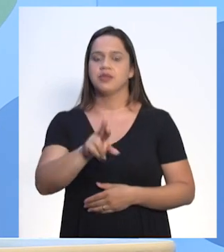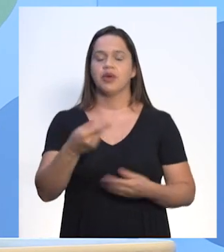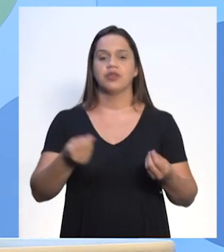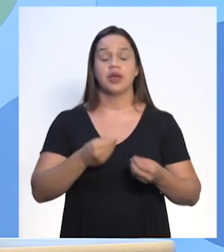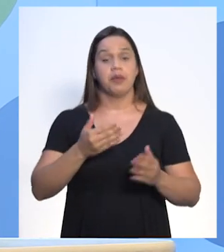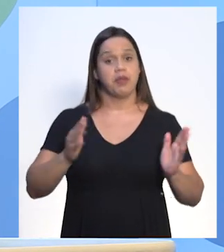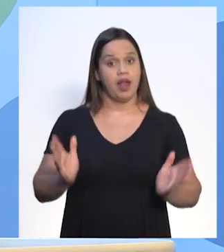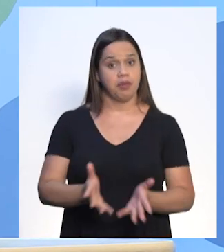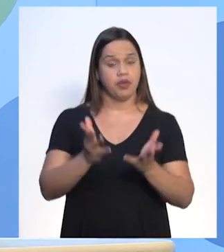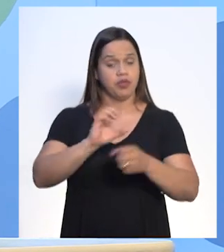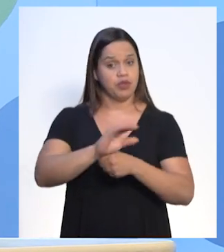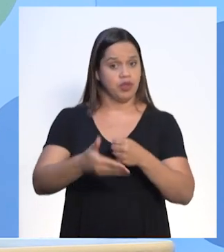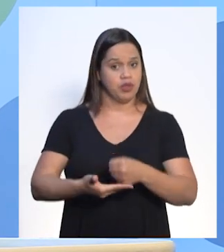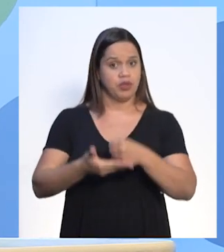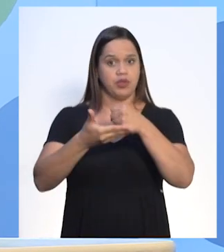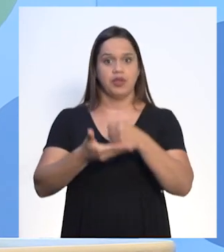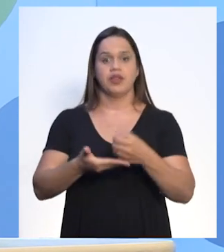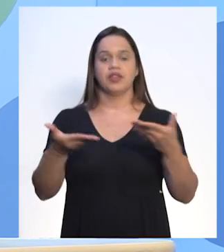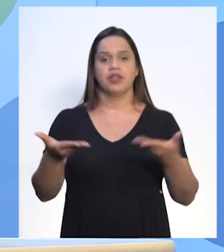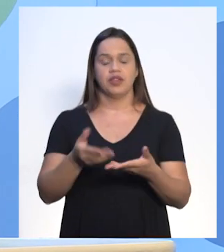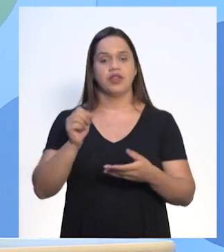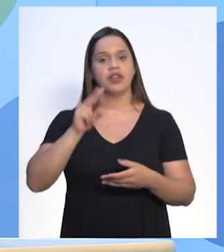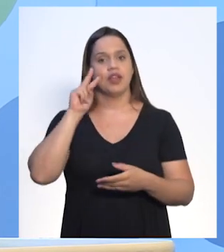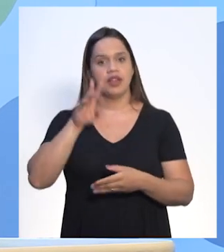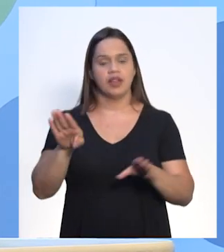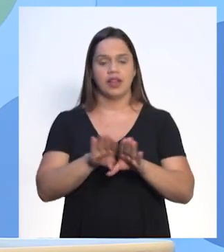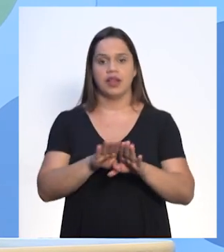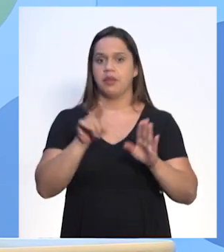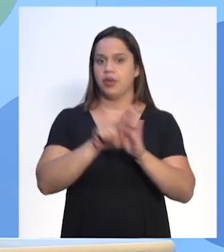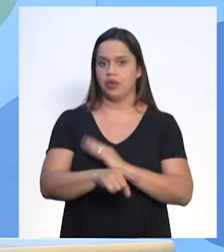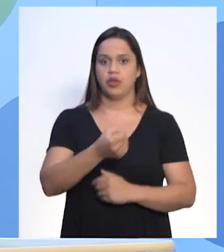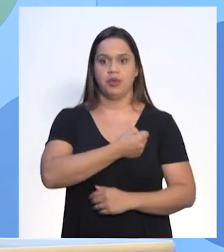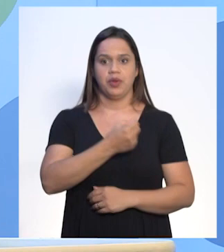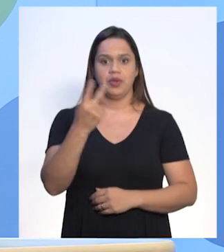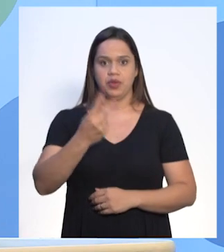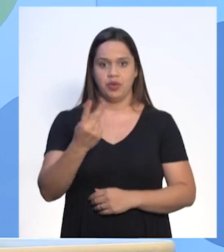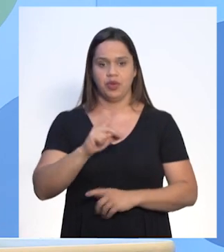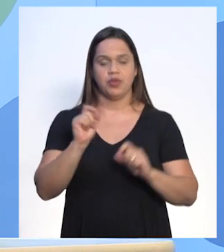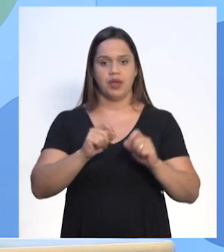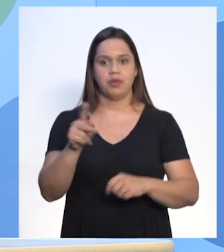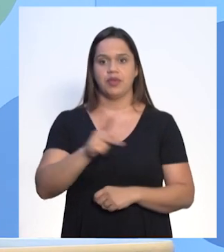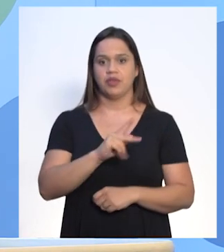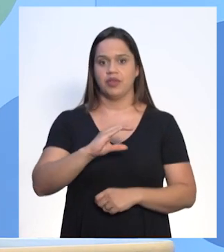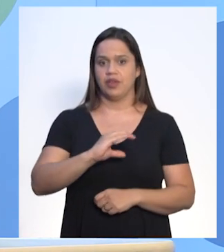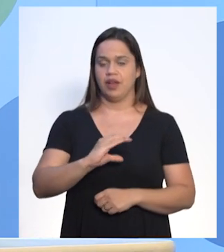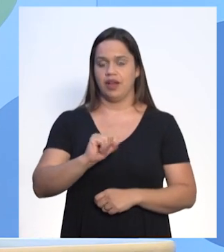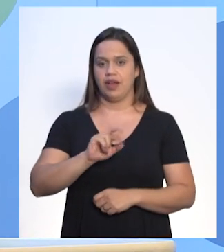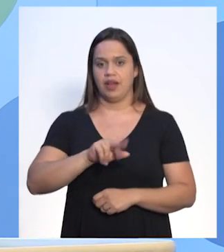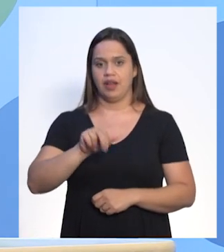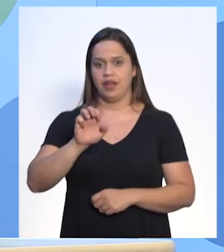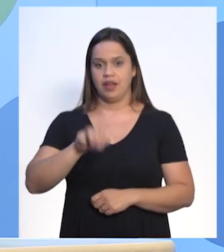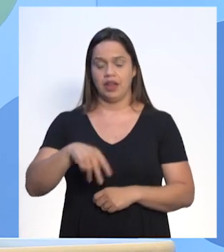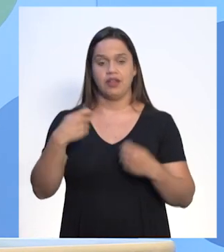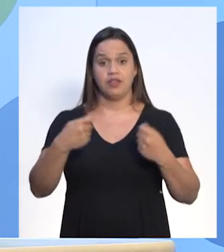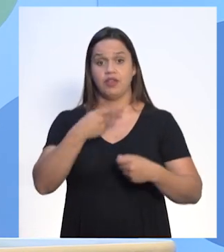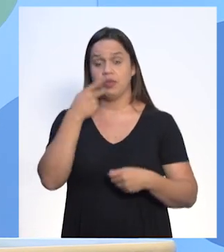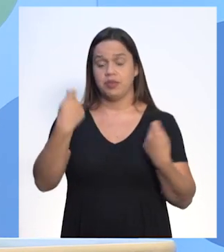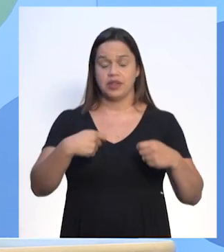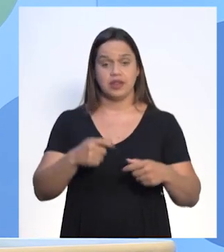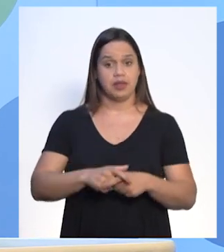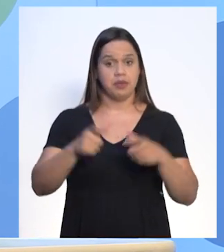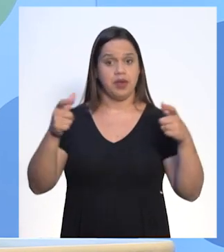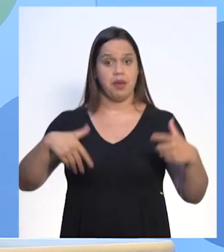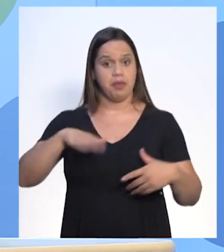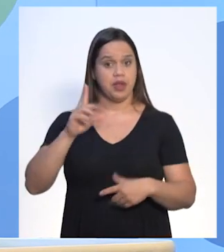promover a sustentabilidade. E para a questão número 2, a professora Karen disse que é preciso ampliar mais,